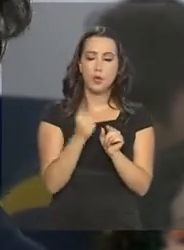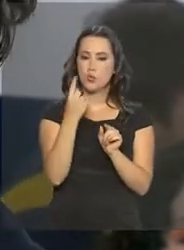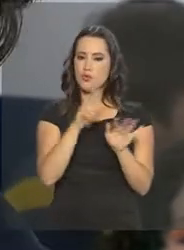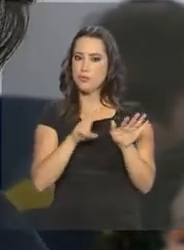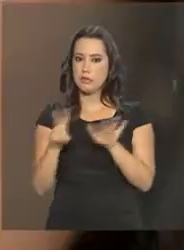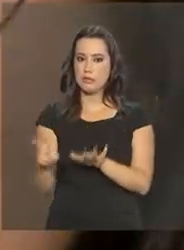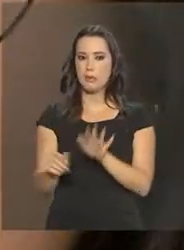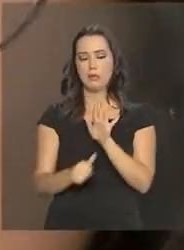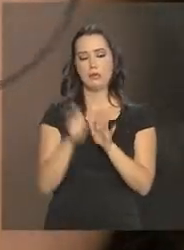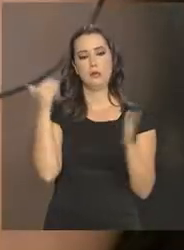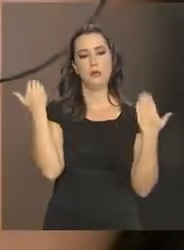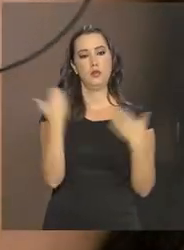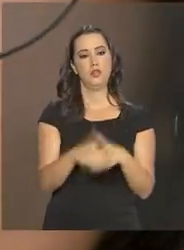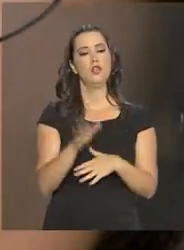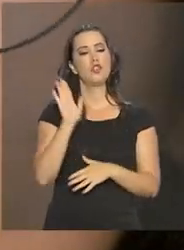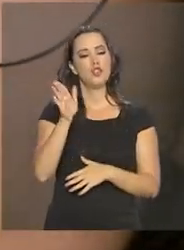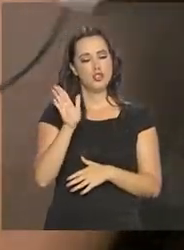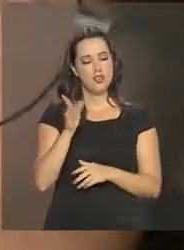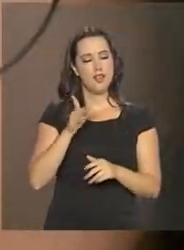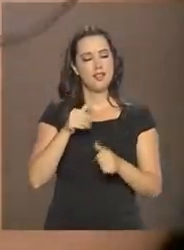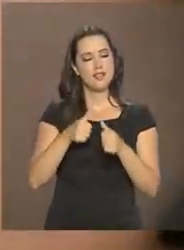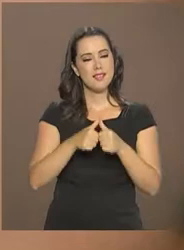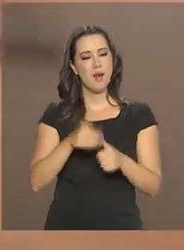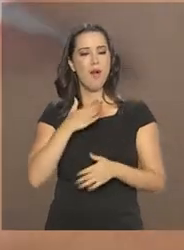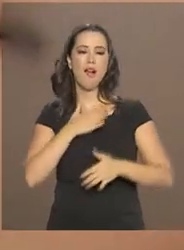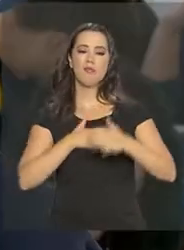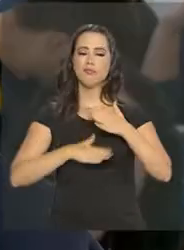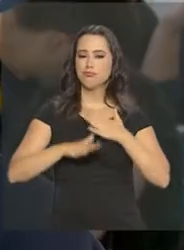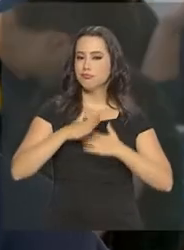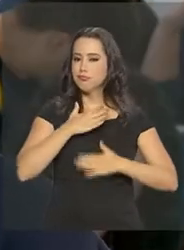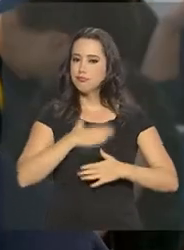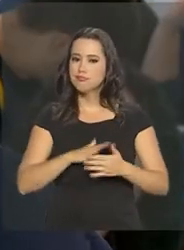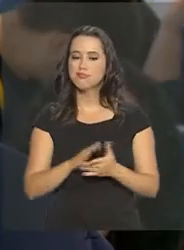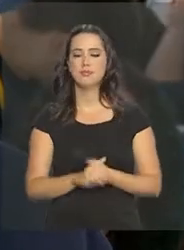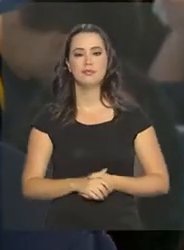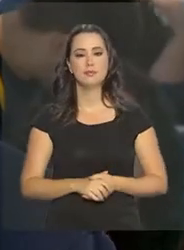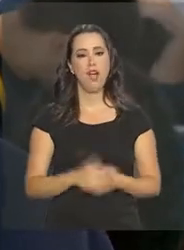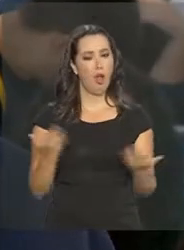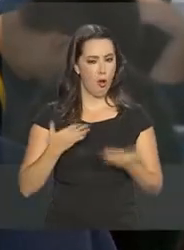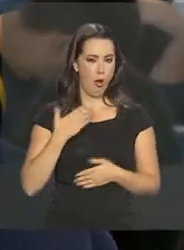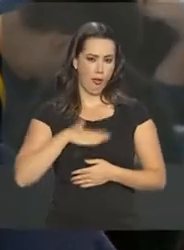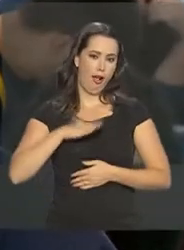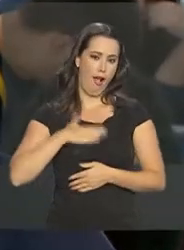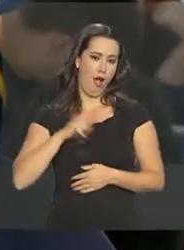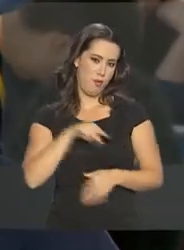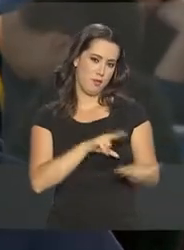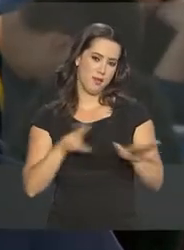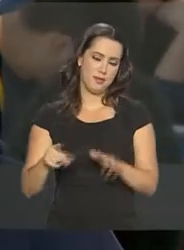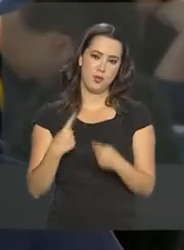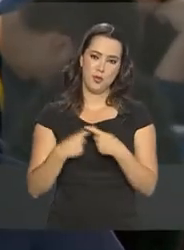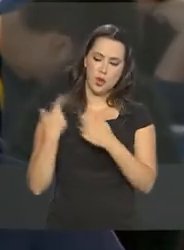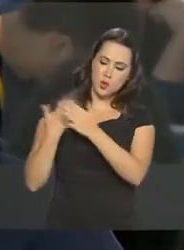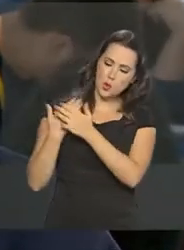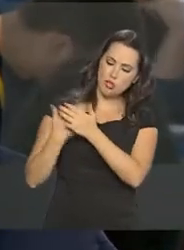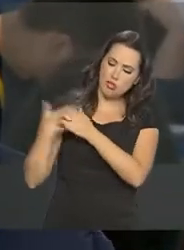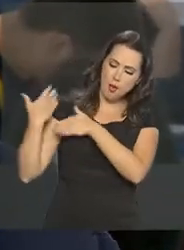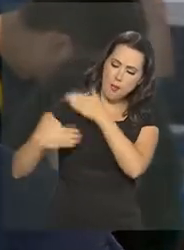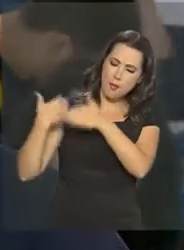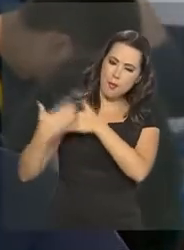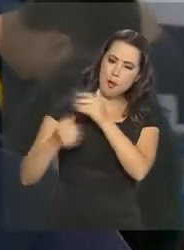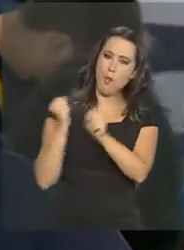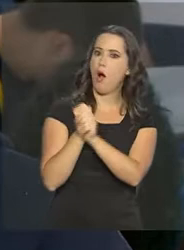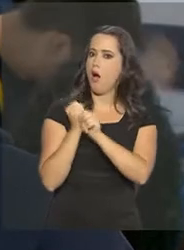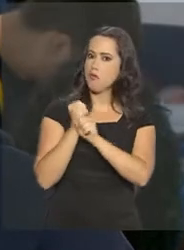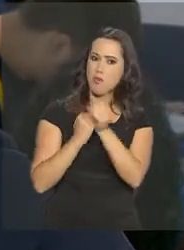prova ela já está no processo de desaceleração é tão mais tranquilo sem essa semana sem proteção desde o início do ano então eu